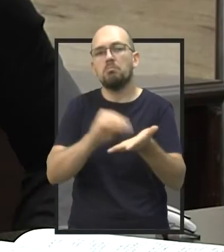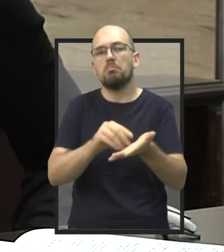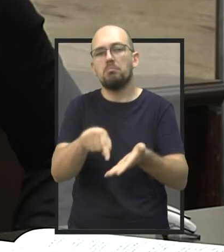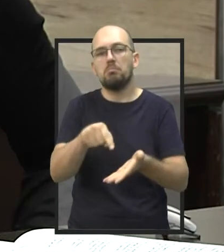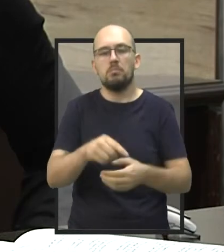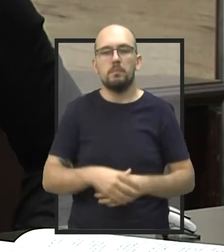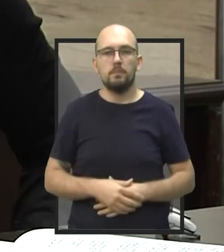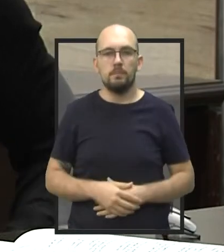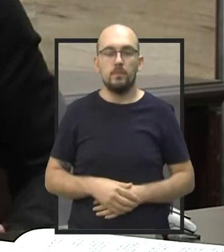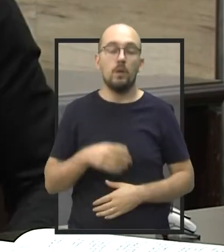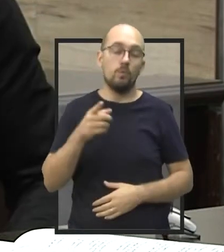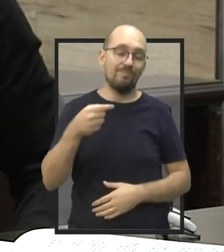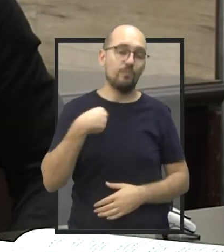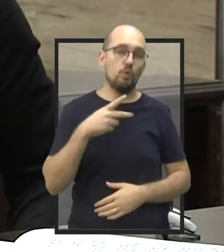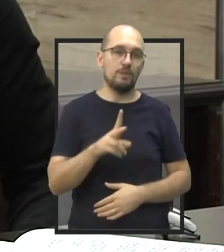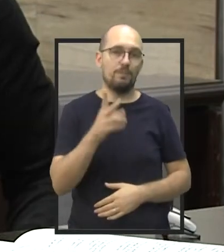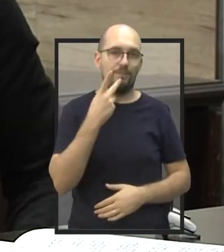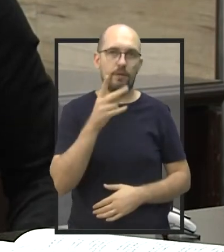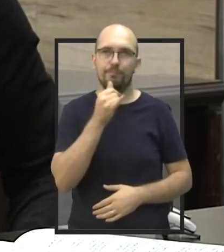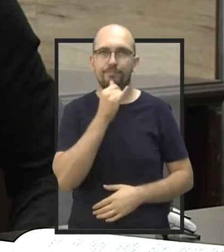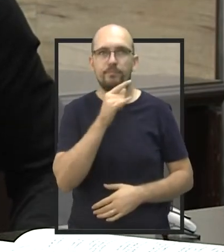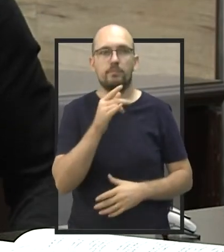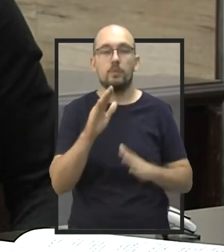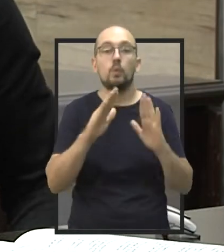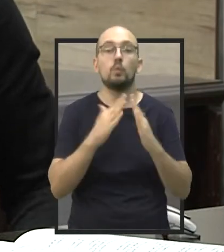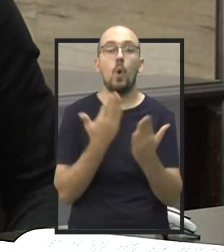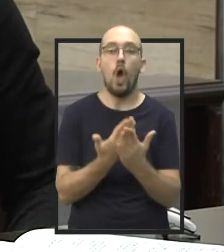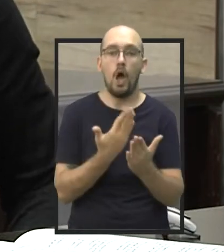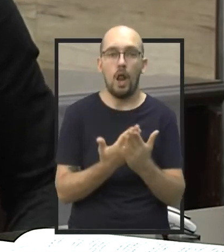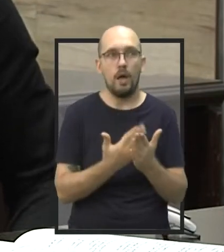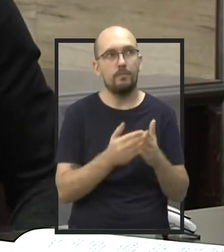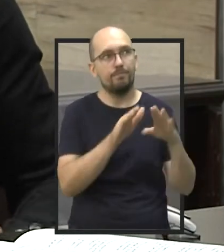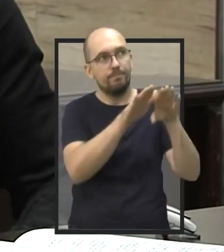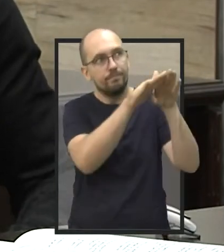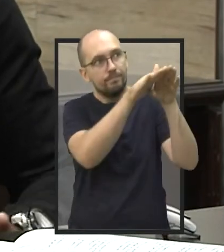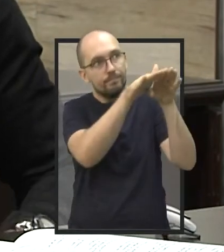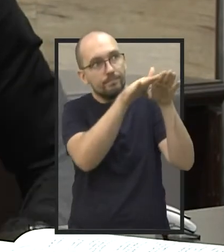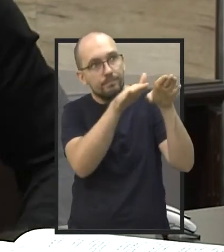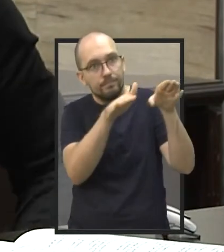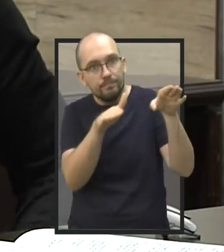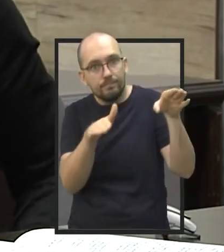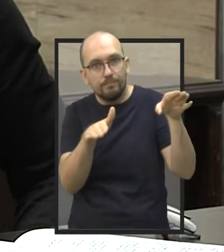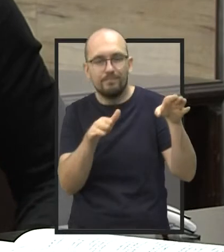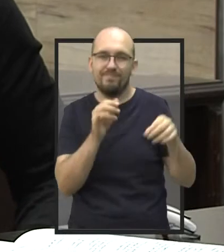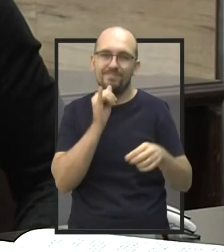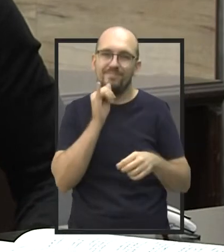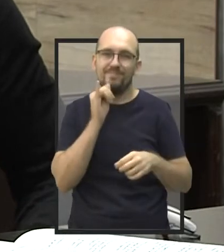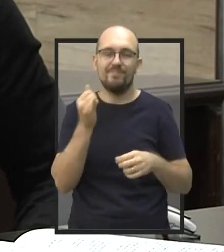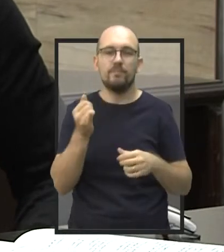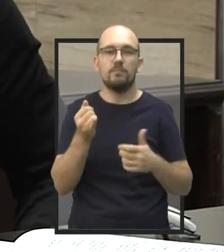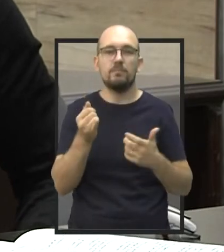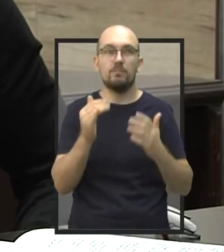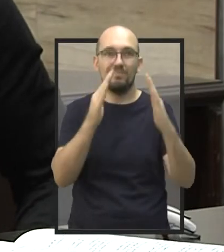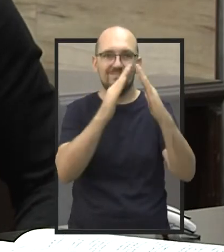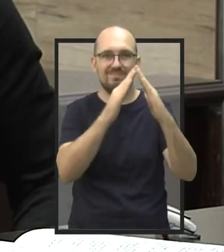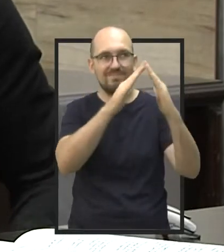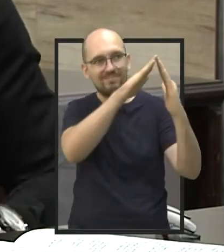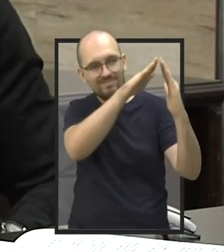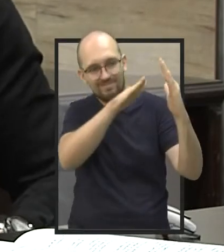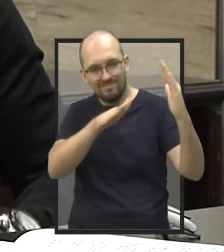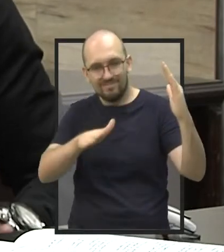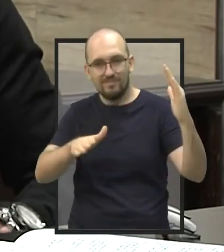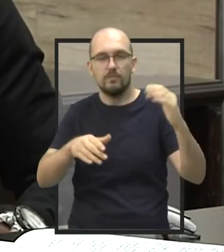às vezes numa escola ou numa horta, às vezes no tempo de seca, você vai ter essas dificuldades, né?